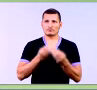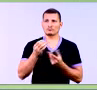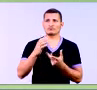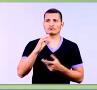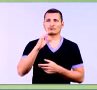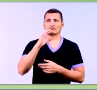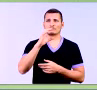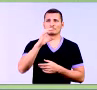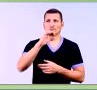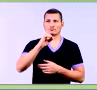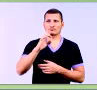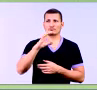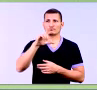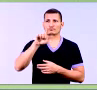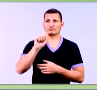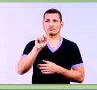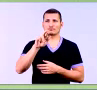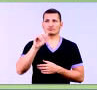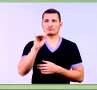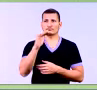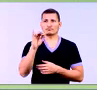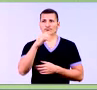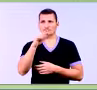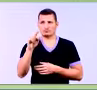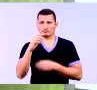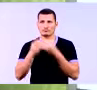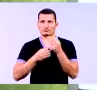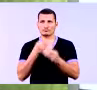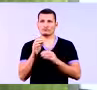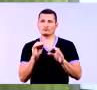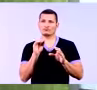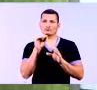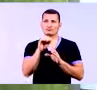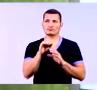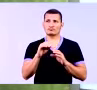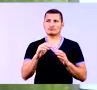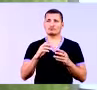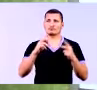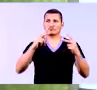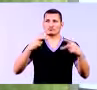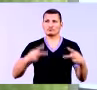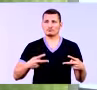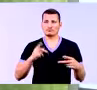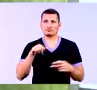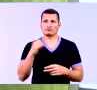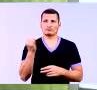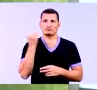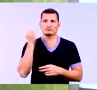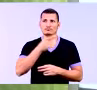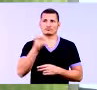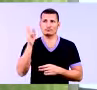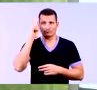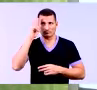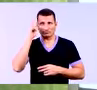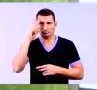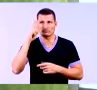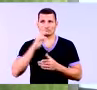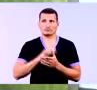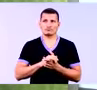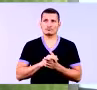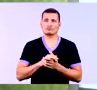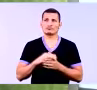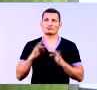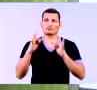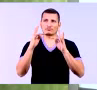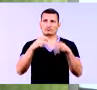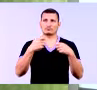estilos e do incremento de script. É importante que vocês, novamente eu lembro, que tudo seja